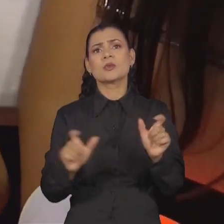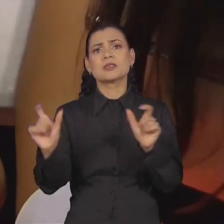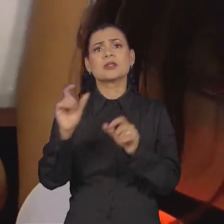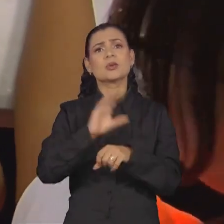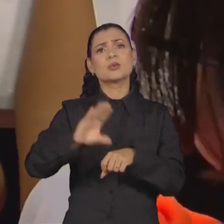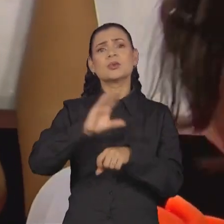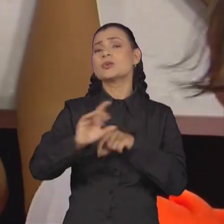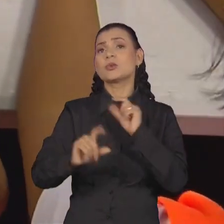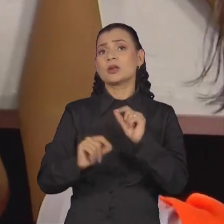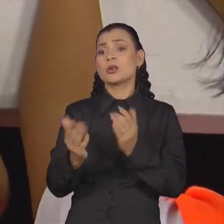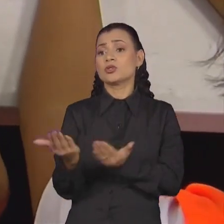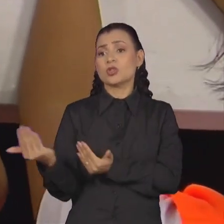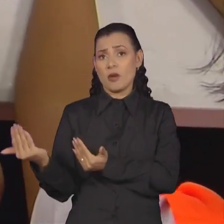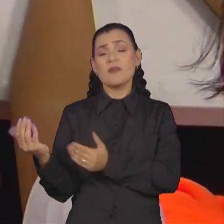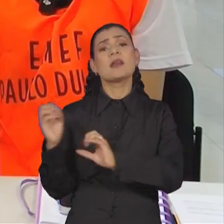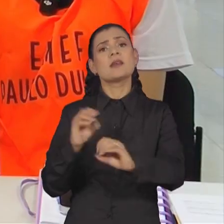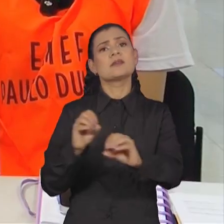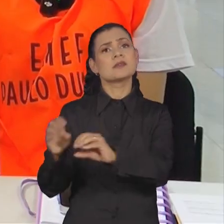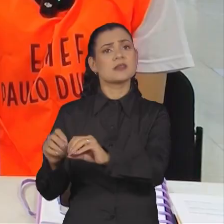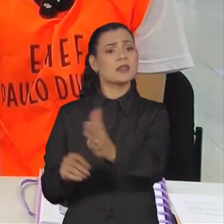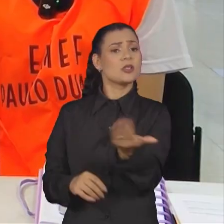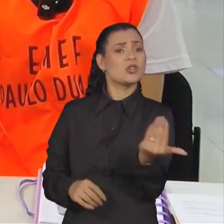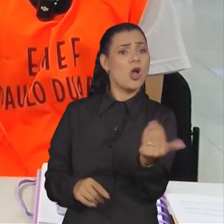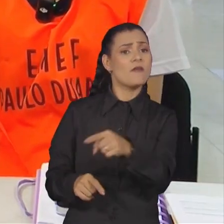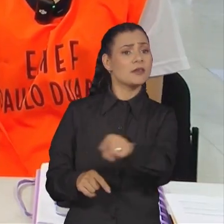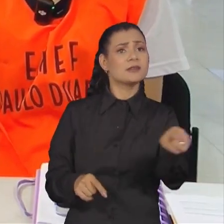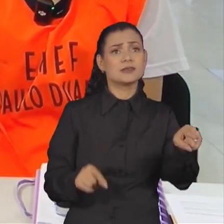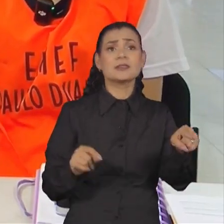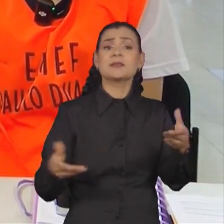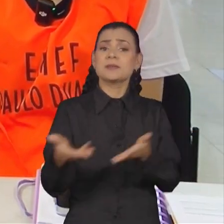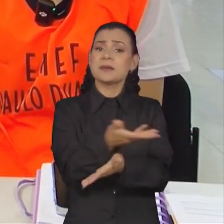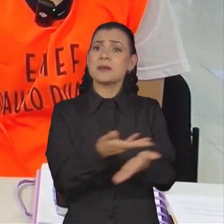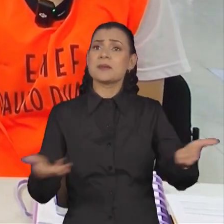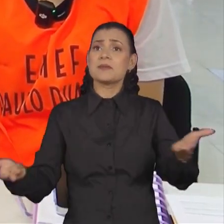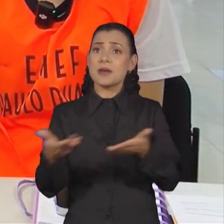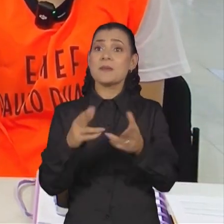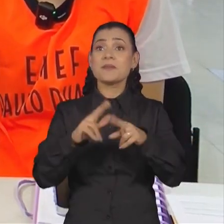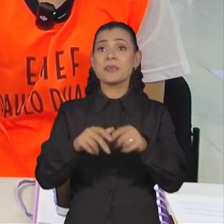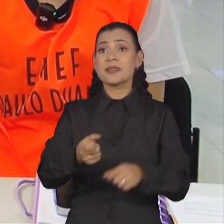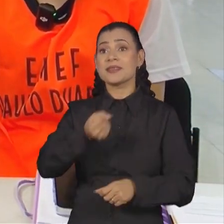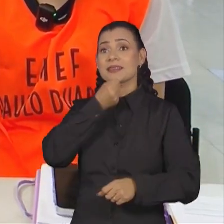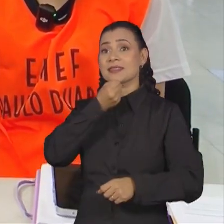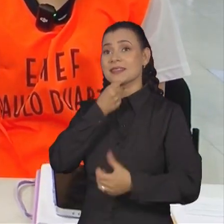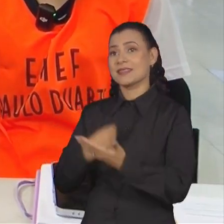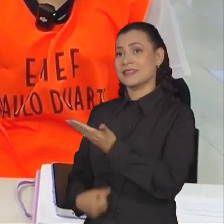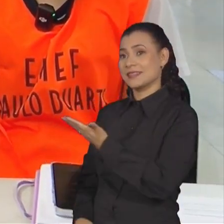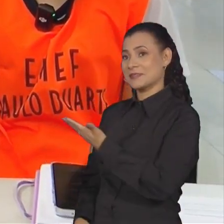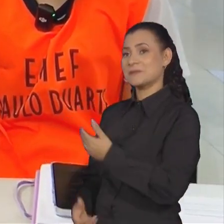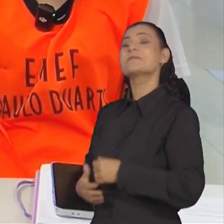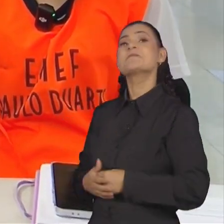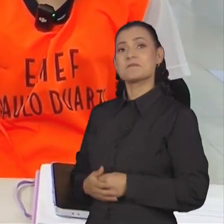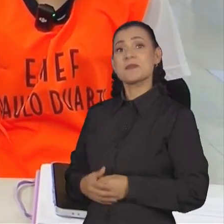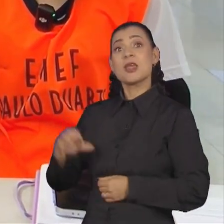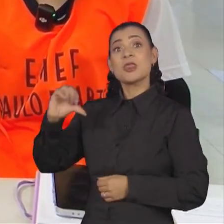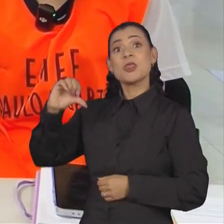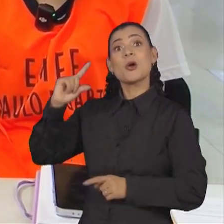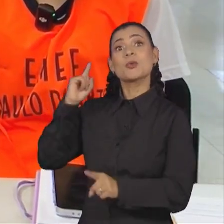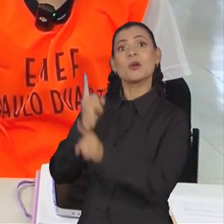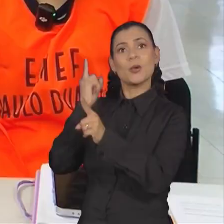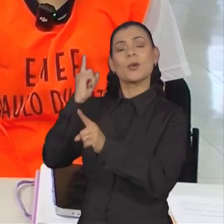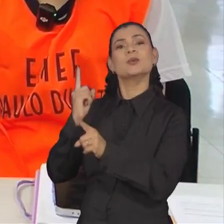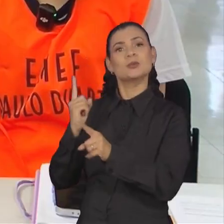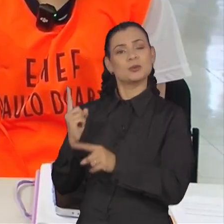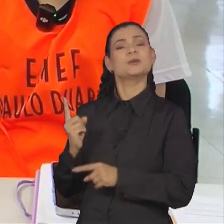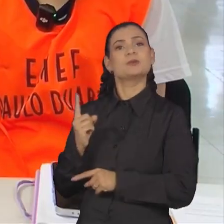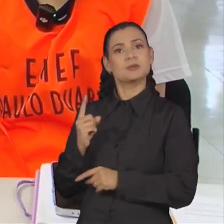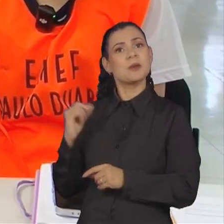que jovem educa jovem. E até as meninas do Projeto Imprensa Jovem estão aqui participando desse 9º encontro, desse curso tão